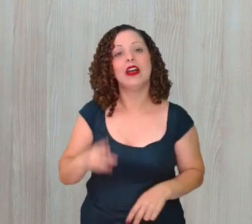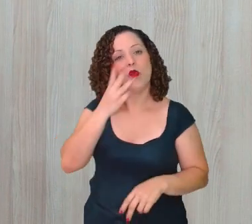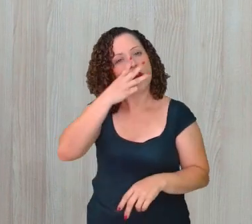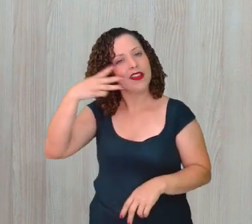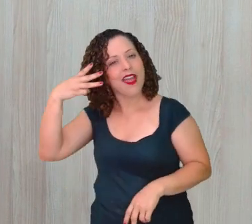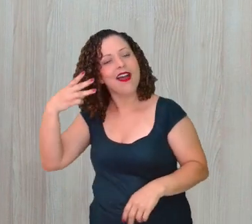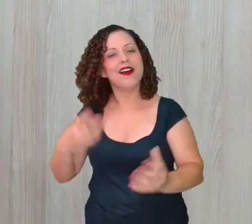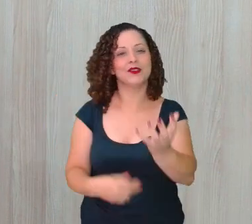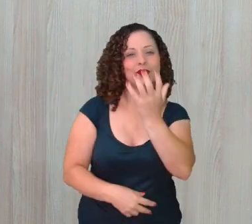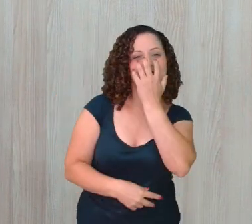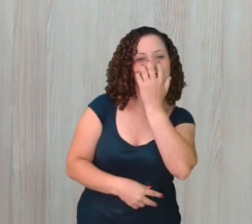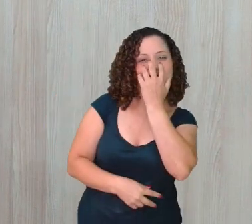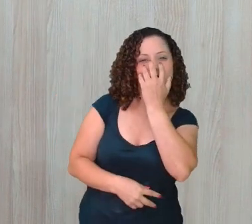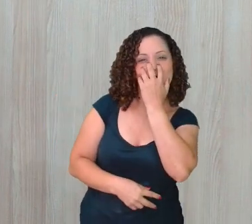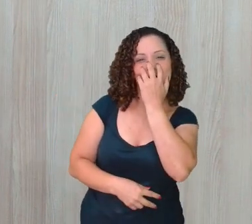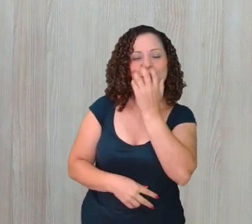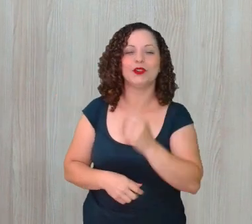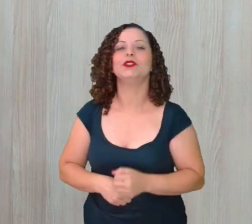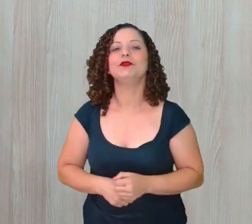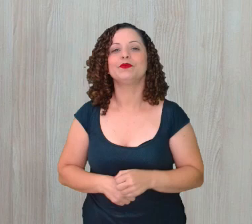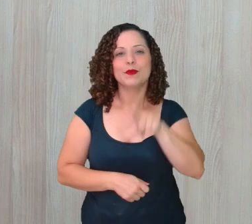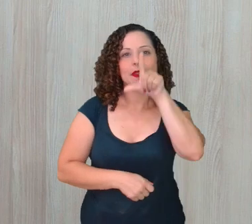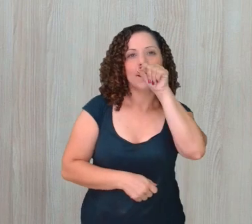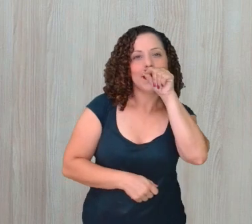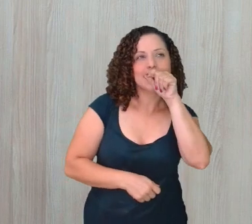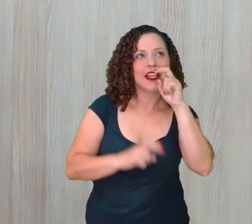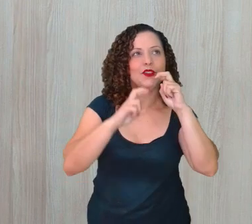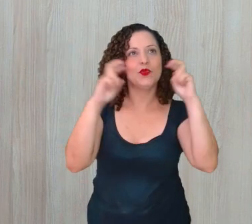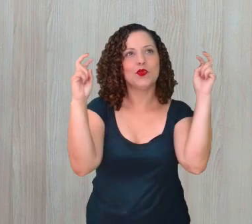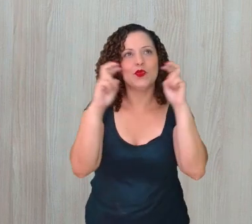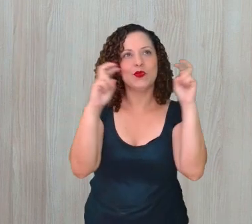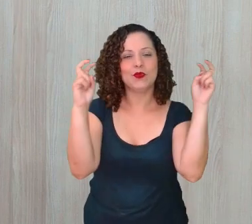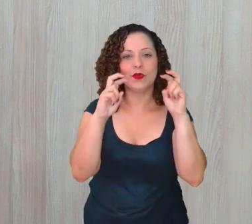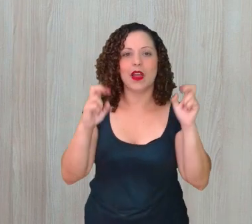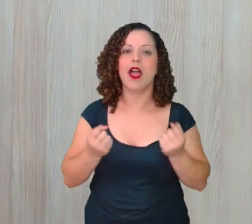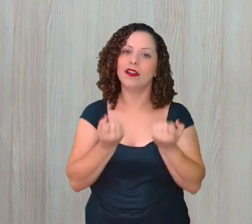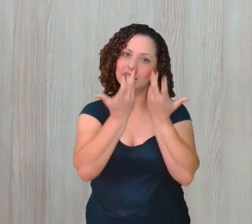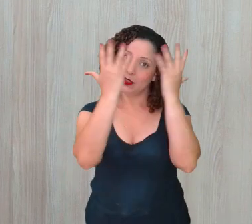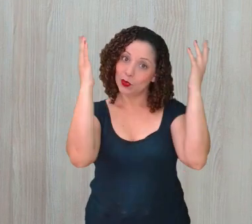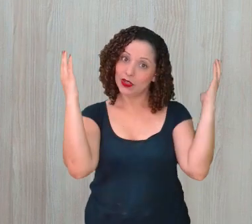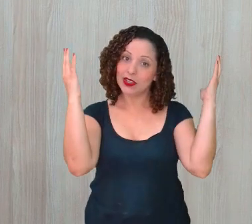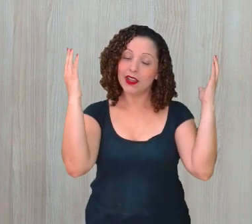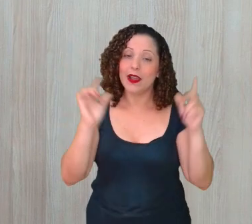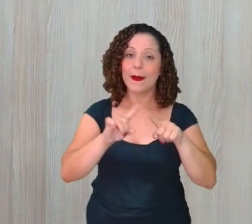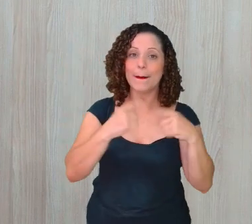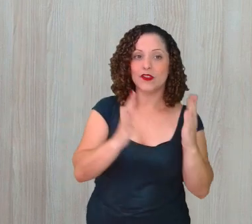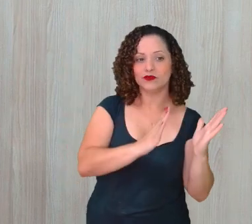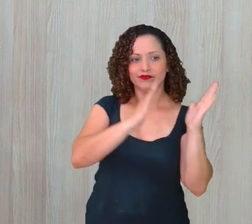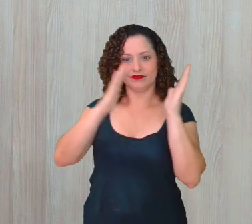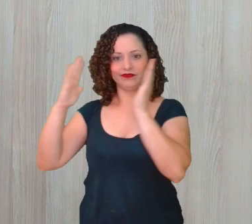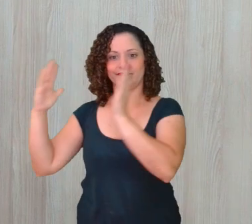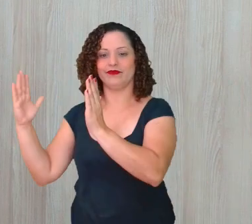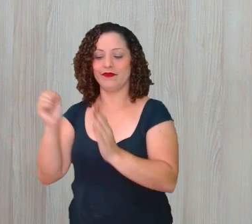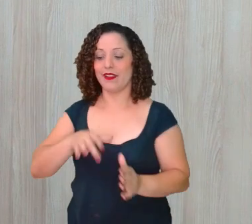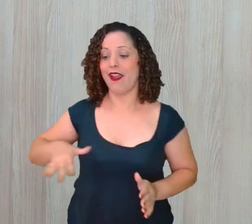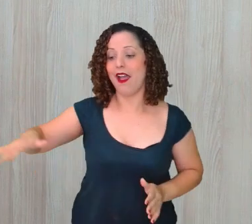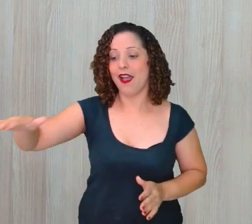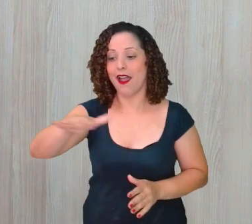né? Os passarinhos cantando. Então isso é a natureza. Quando a gente parte para o outro espaço, que é o